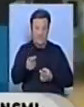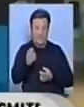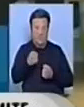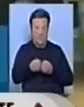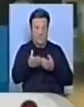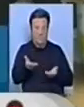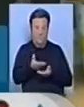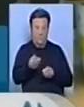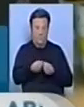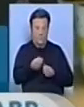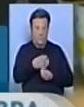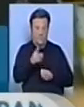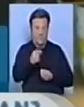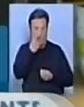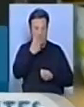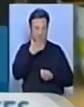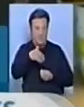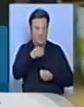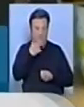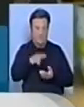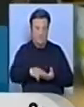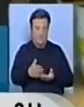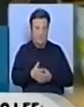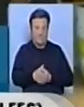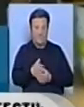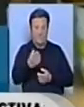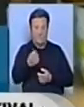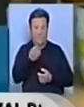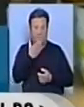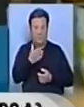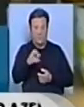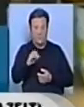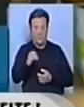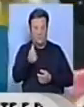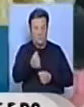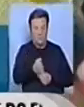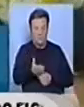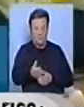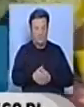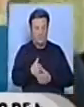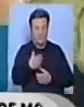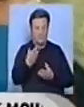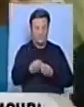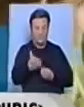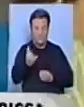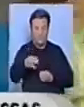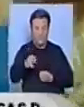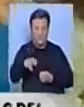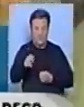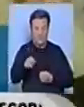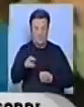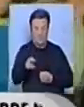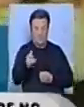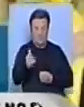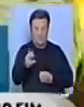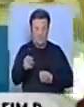com as crianças e efetivamente também com os idosos, sem dúvida. Obrigada então, Rosa. Bom trabalho. Comigo está a Irene Pereira. A